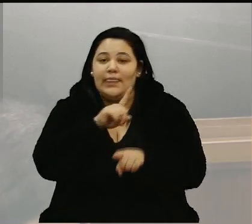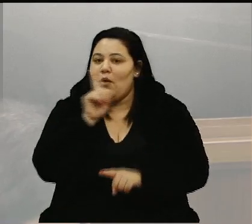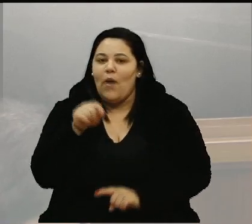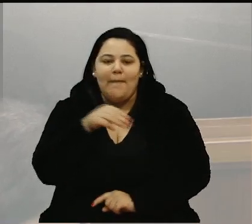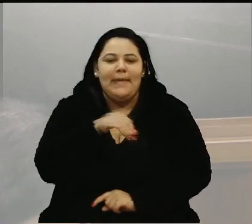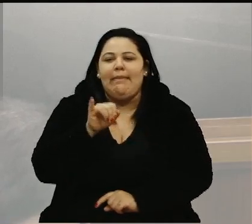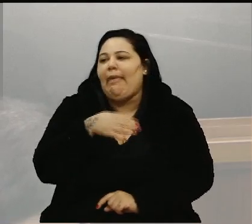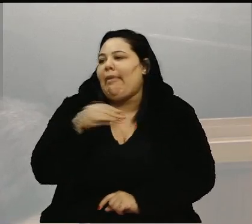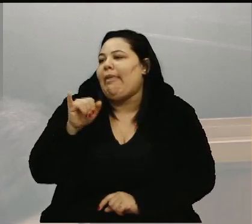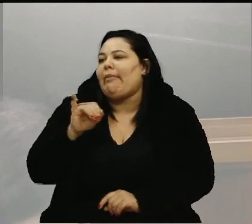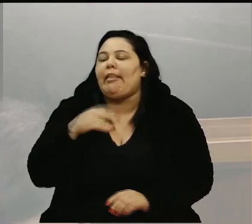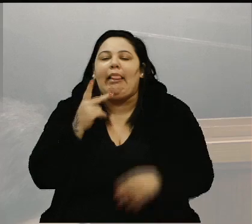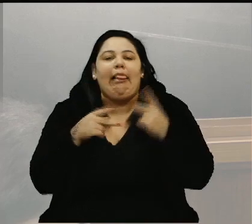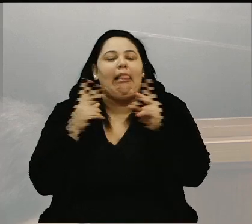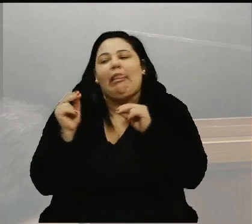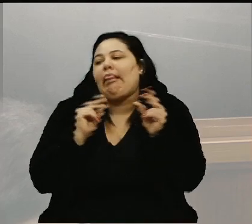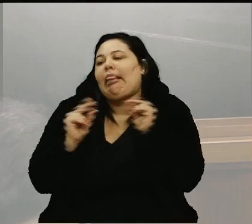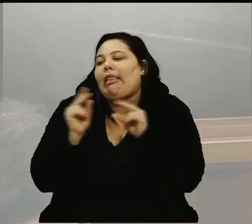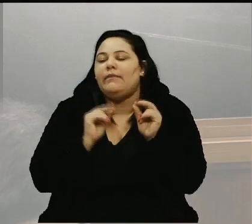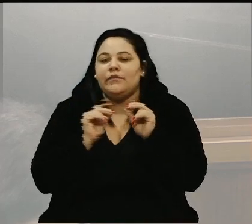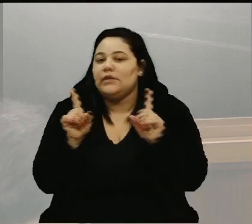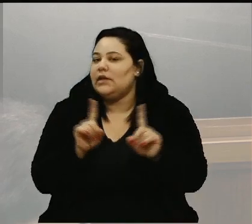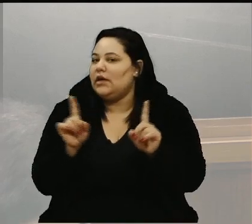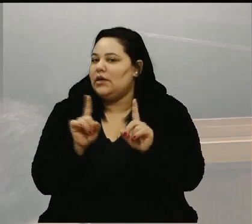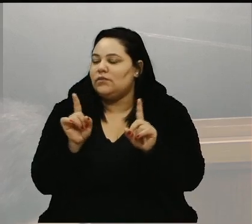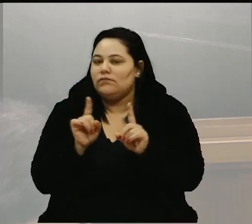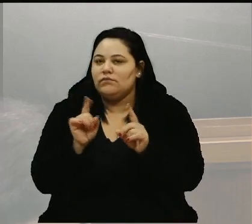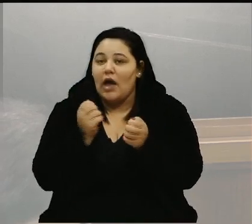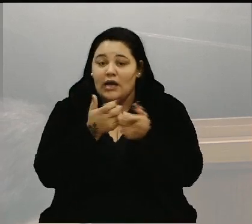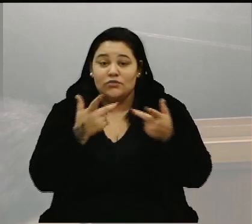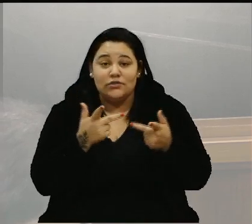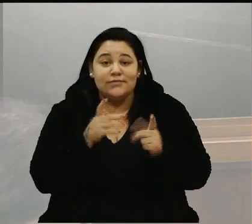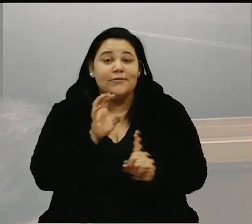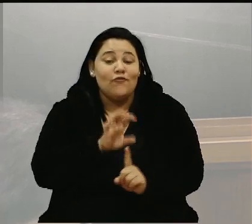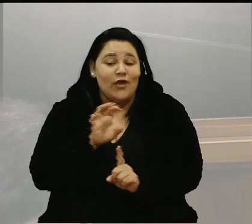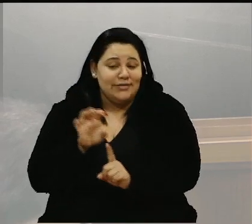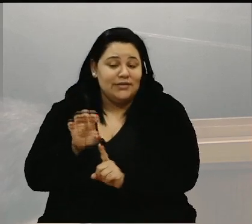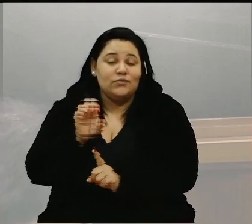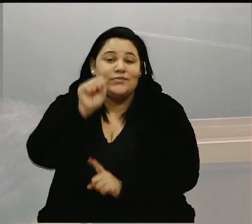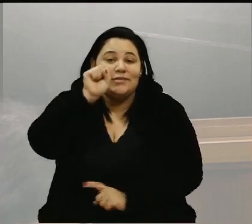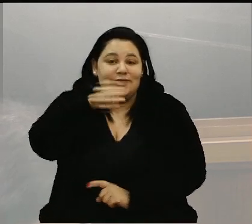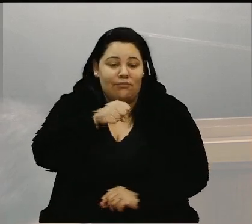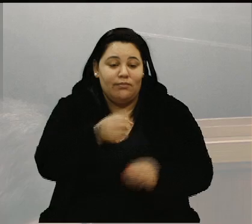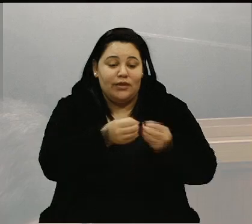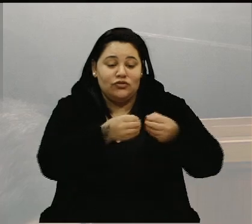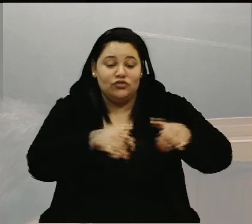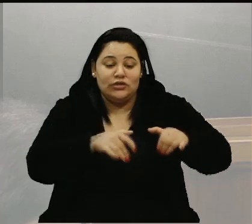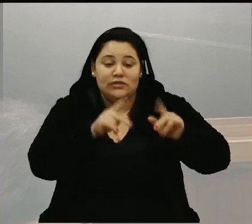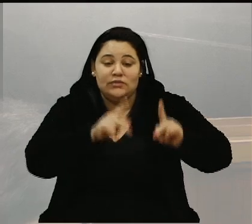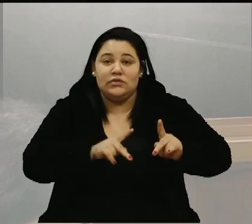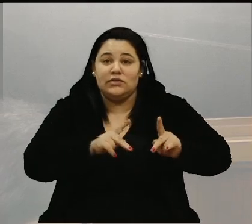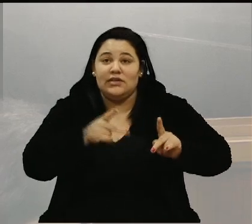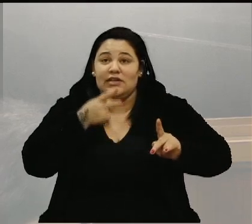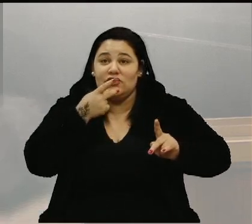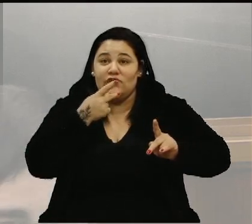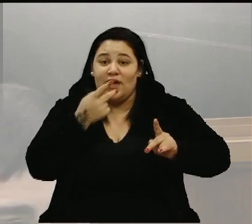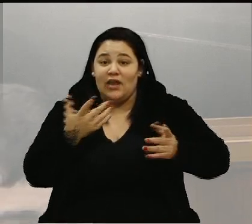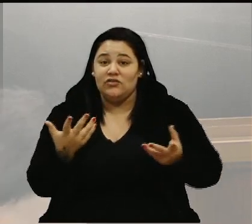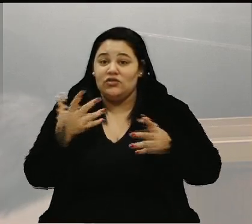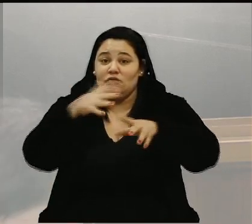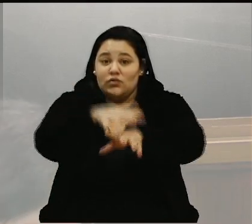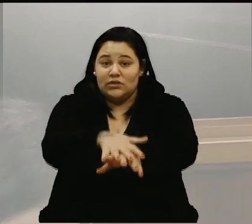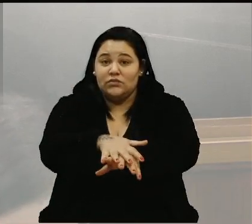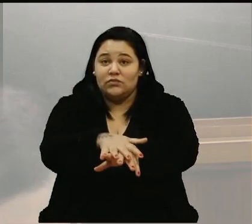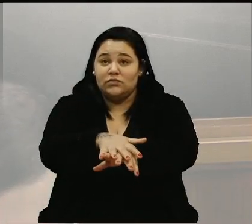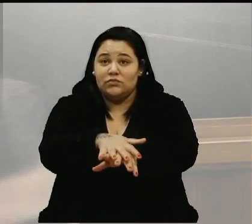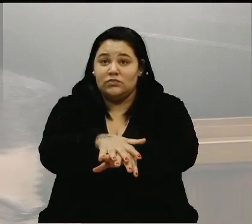mimimi, várias coisas não são mimimi, elas afetam, né? Quando a gente fala do termo de inclusão, anos